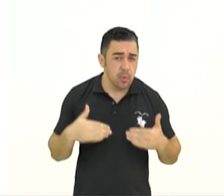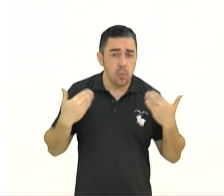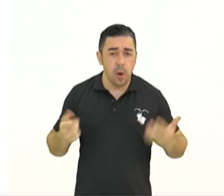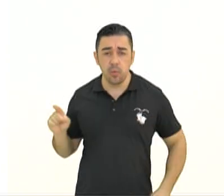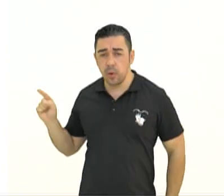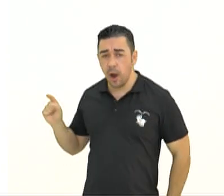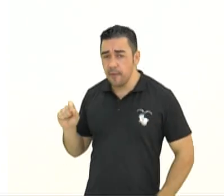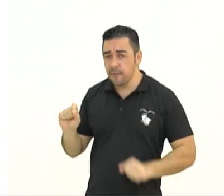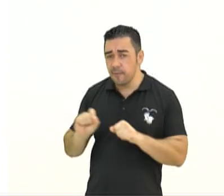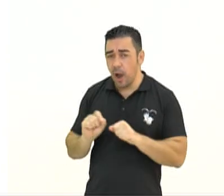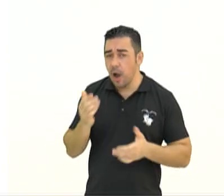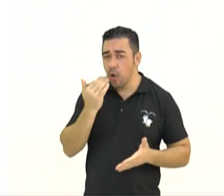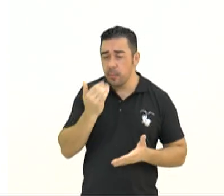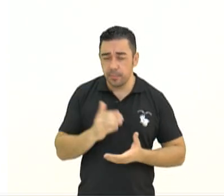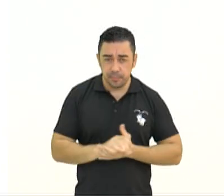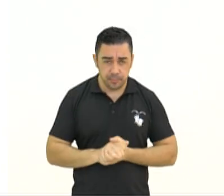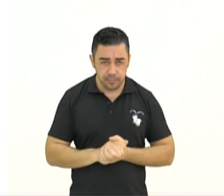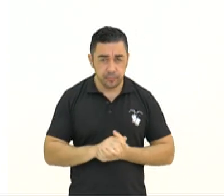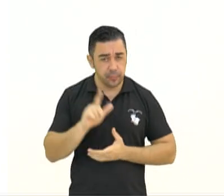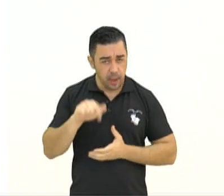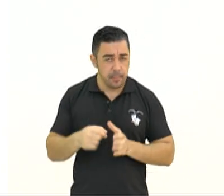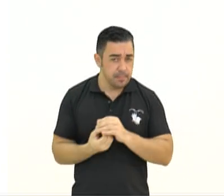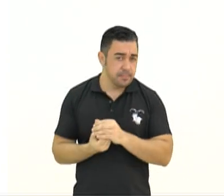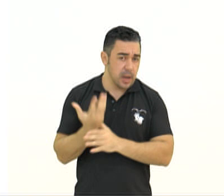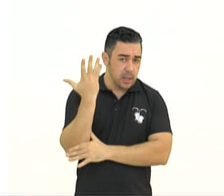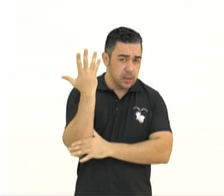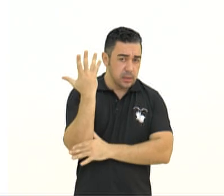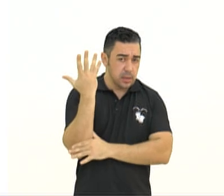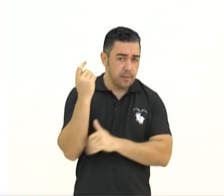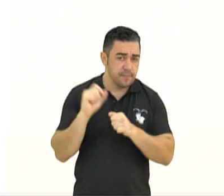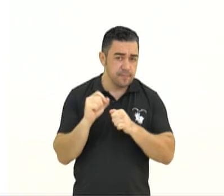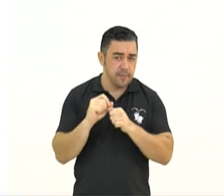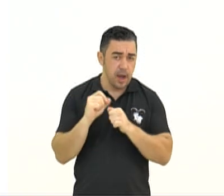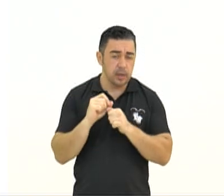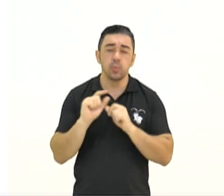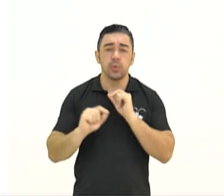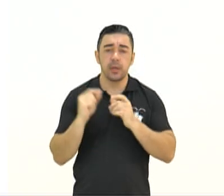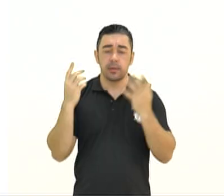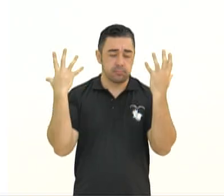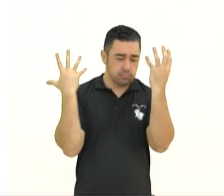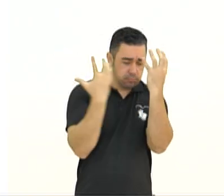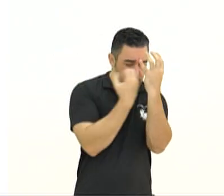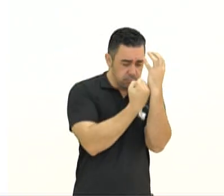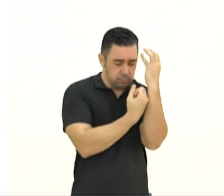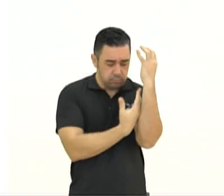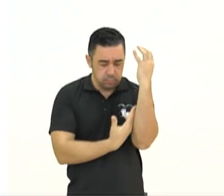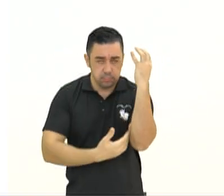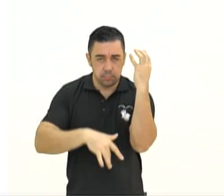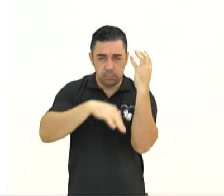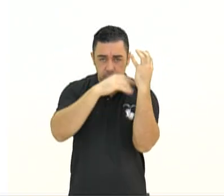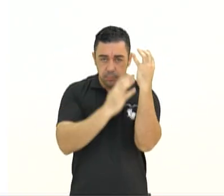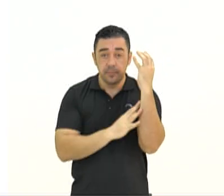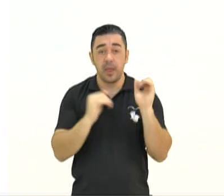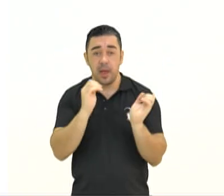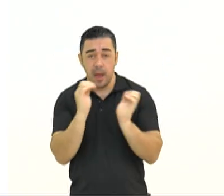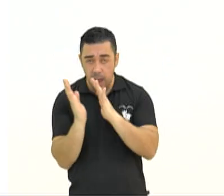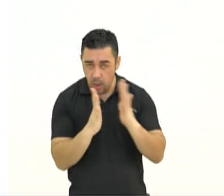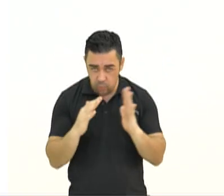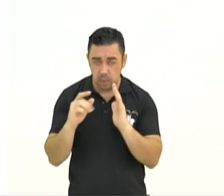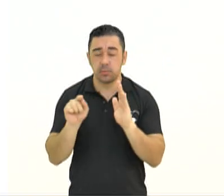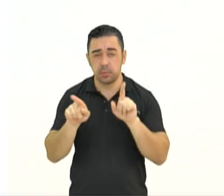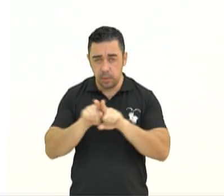que produz o próprio alimento? As plantas, que fazem fotossíntese, as algas, né, fazem fotossíntese também, e